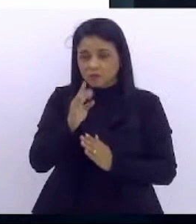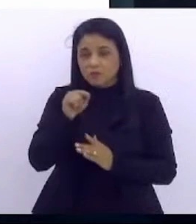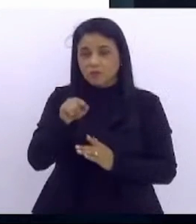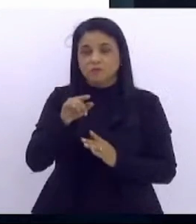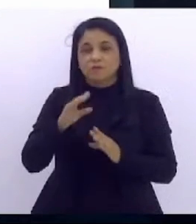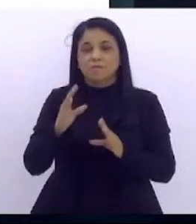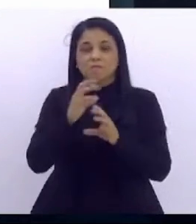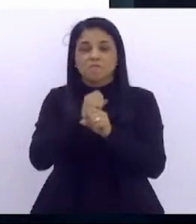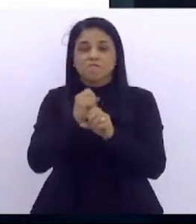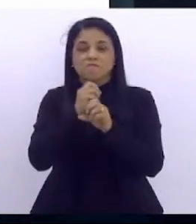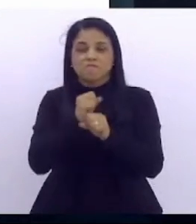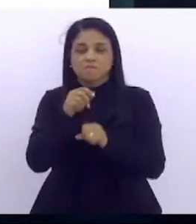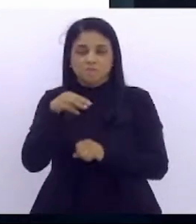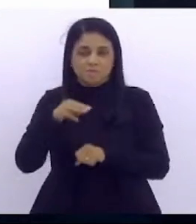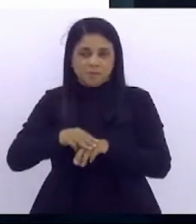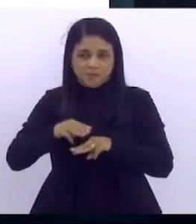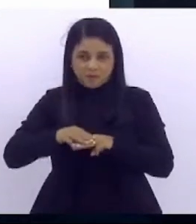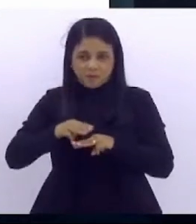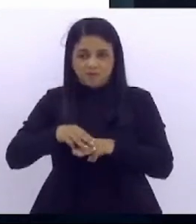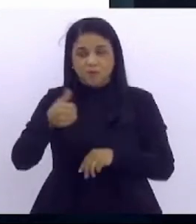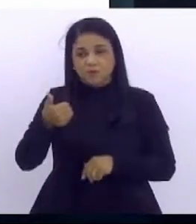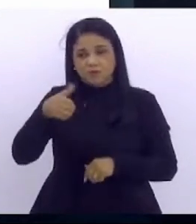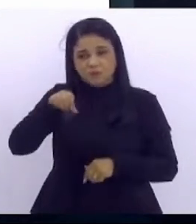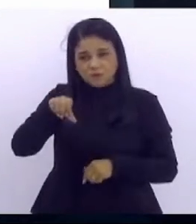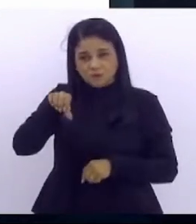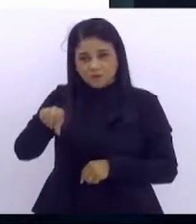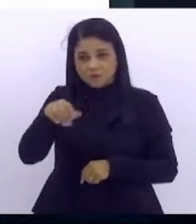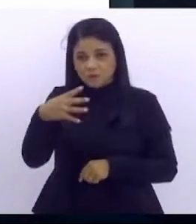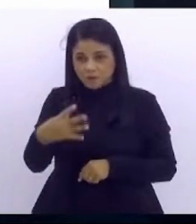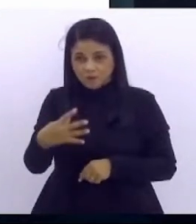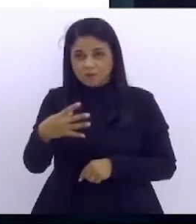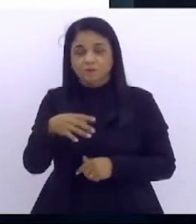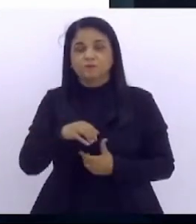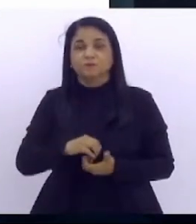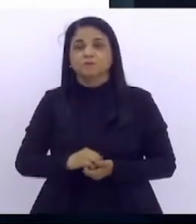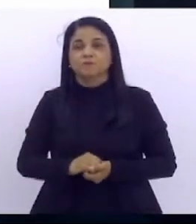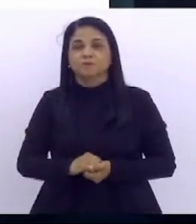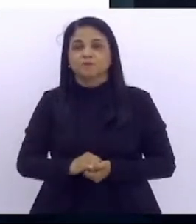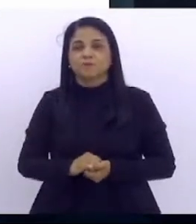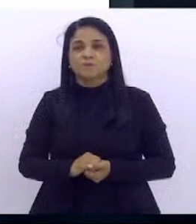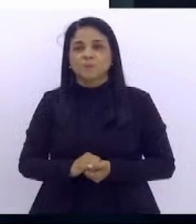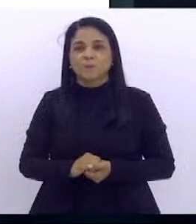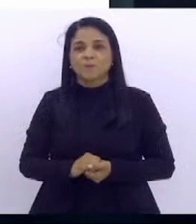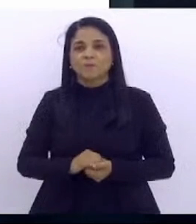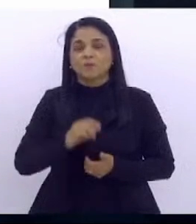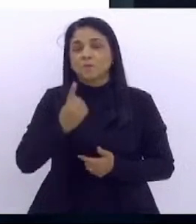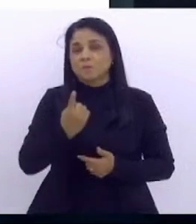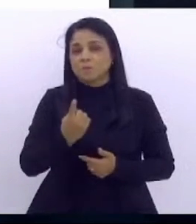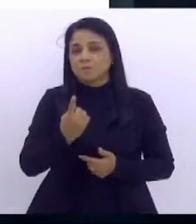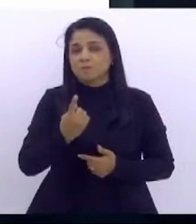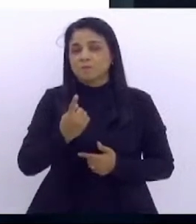De 1994. Então, vamos aos fatores.